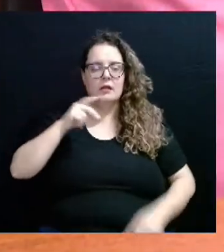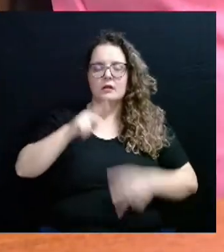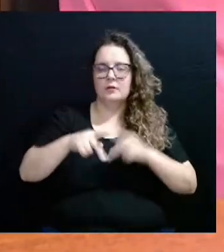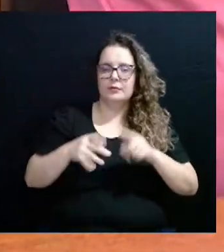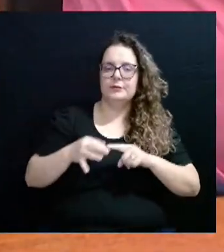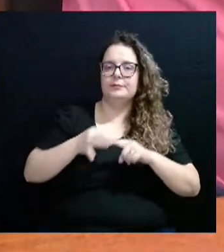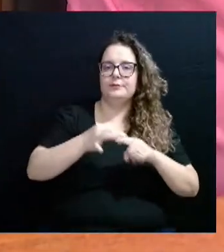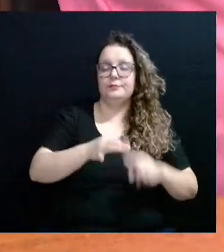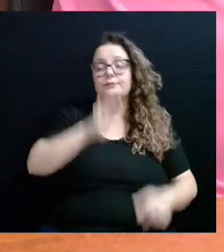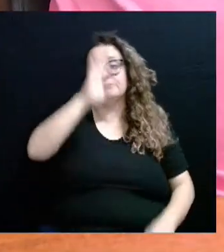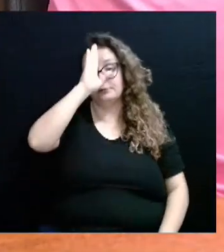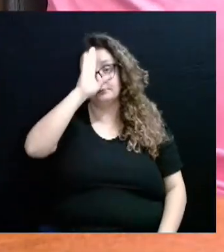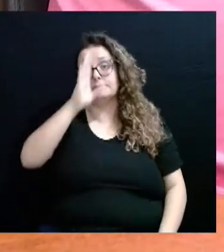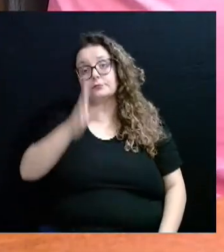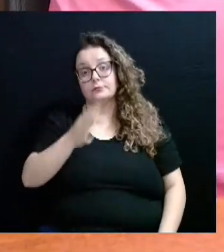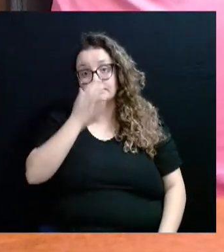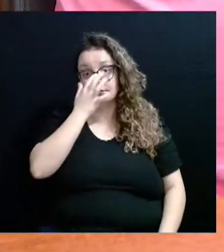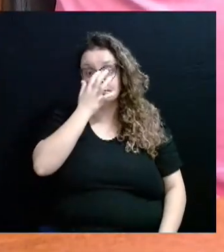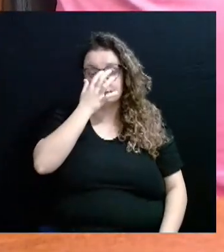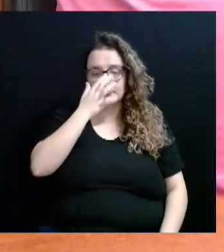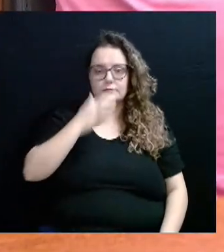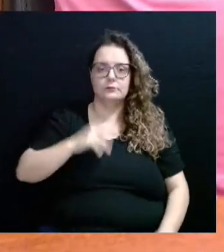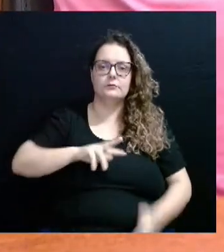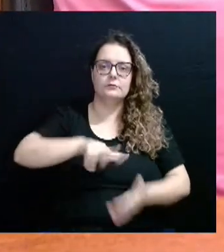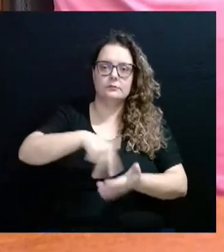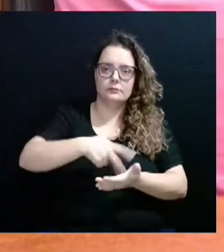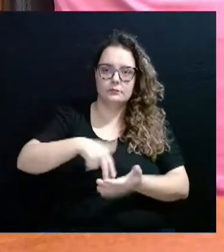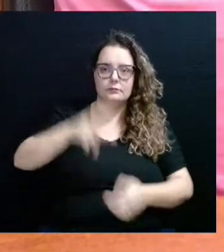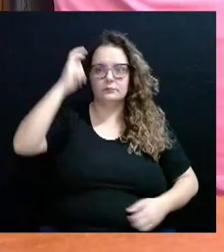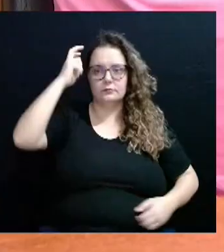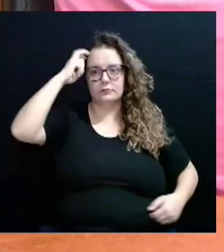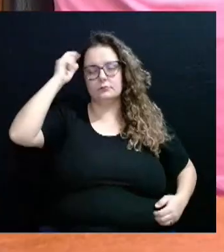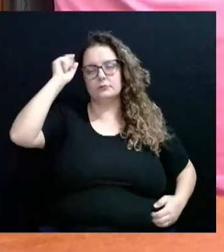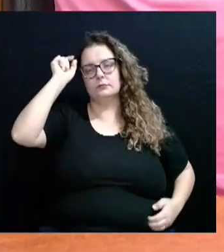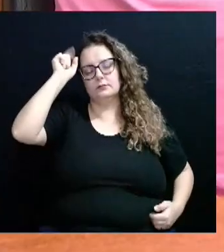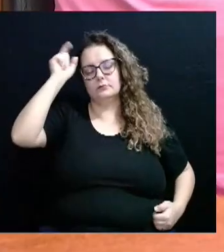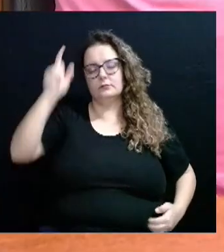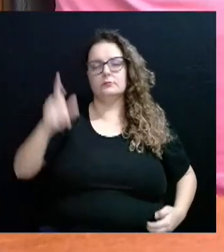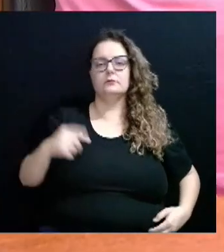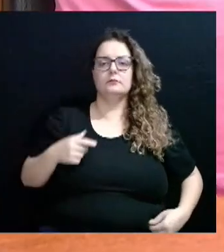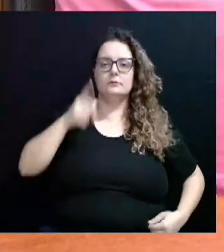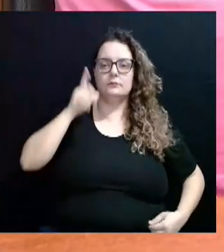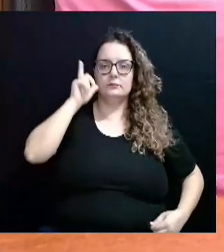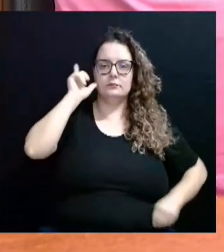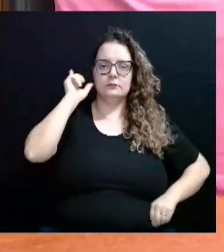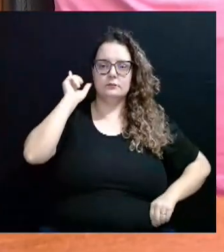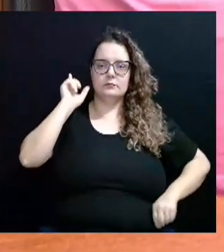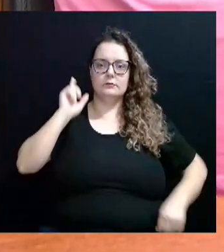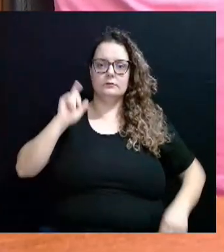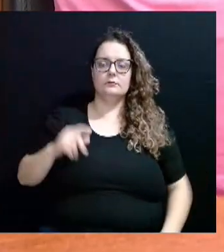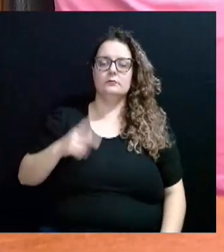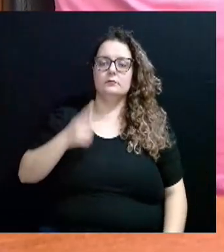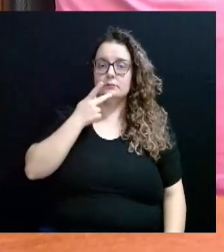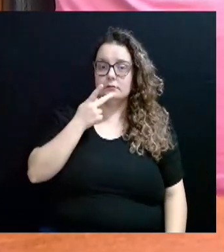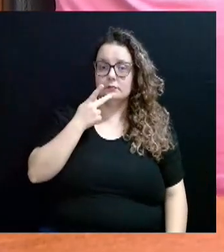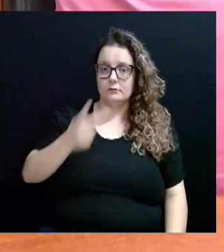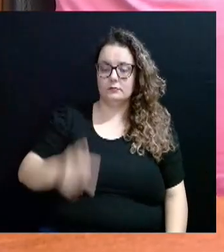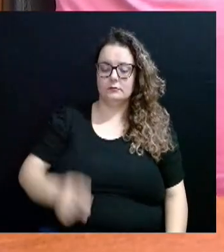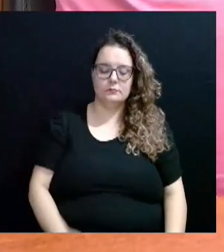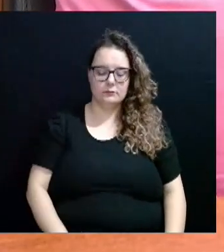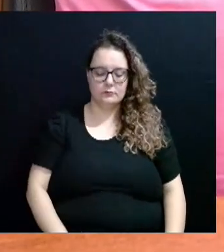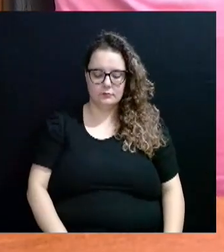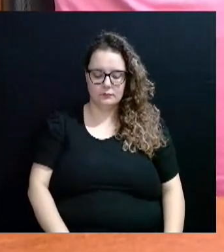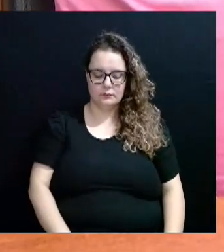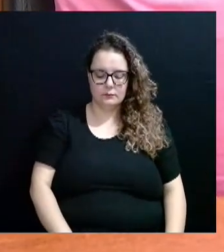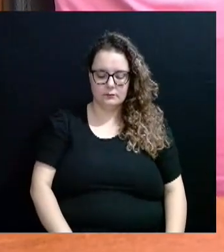principalmente, à cultura do hip-hop. Né? Ontem nós estávamos falando, inclusive, o quanto